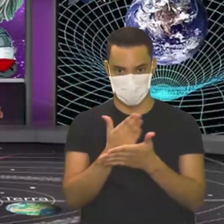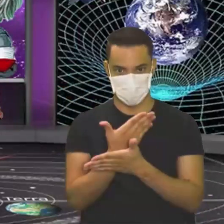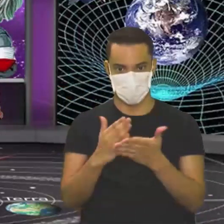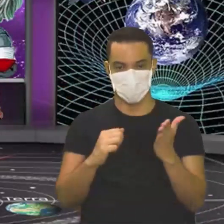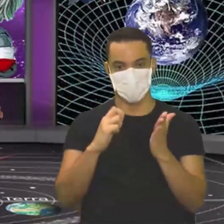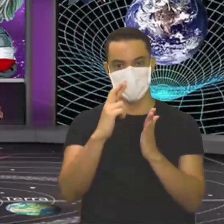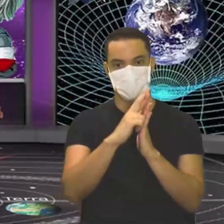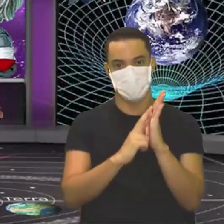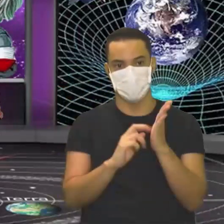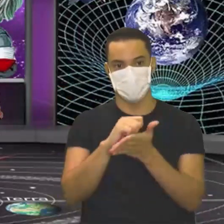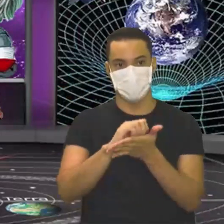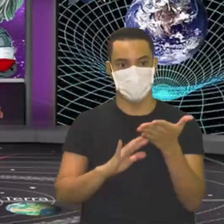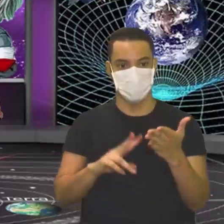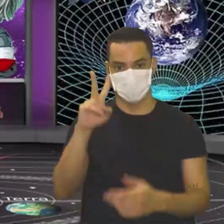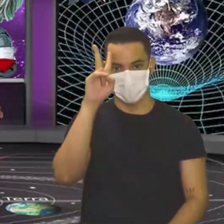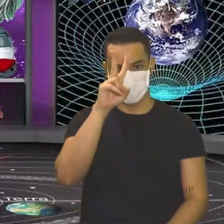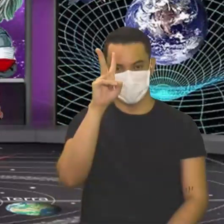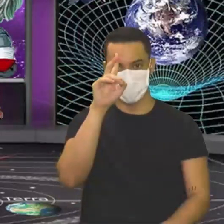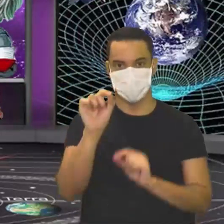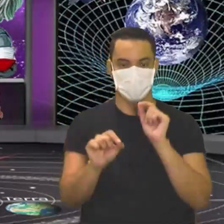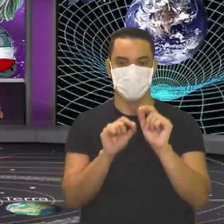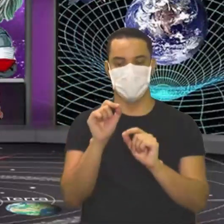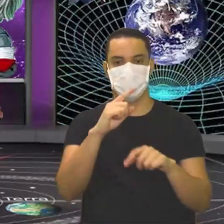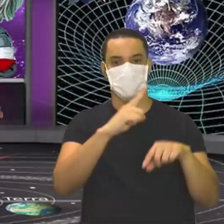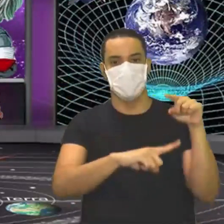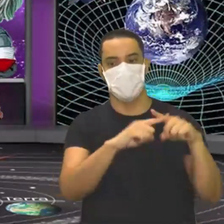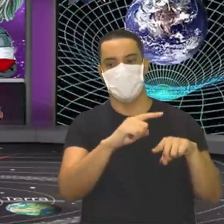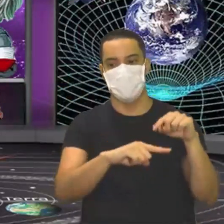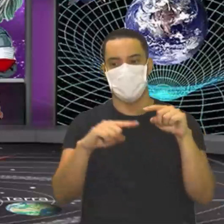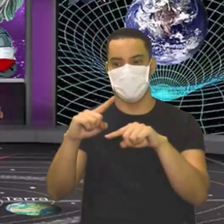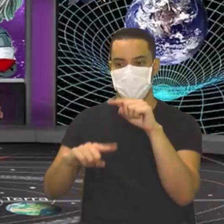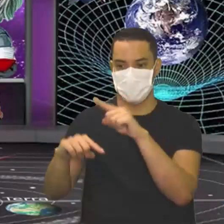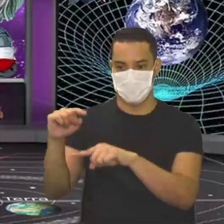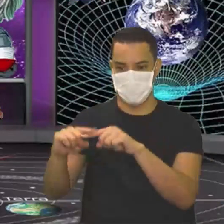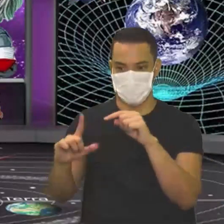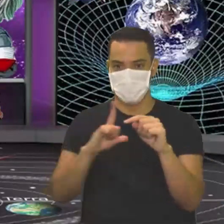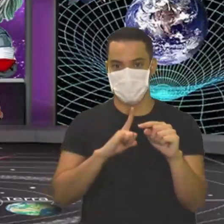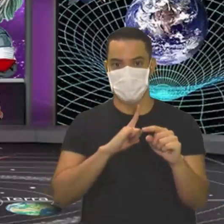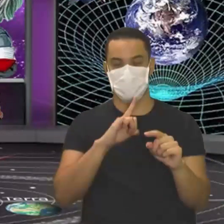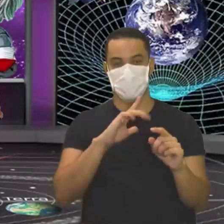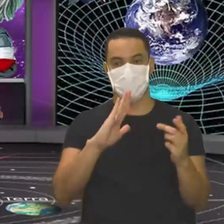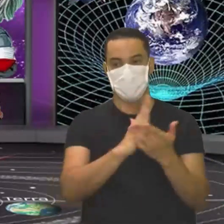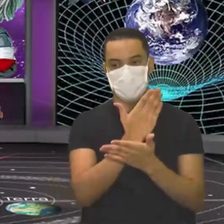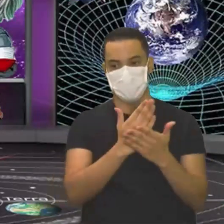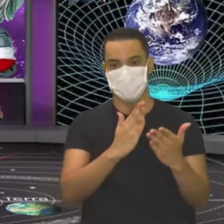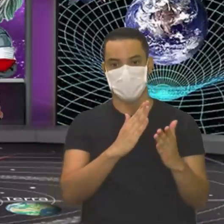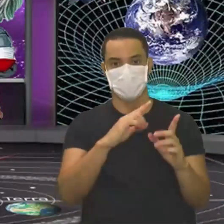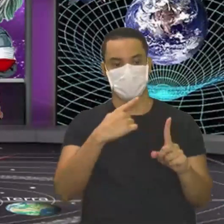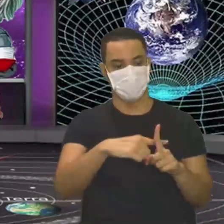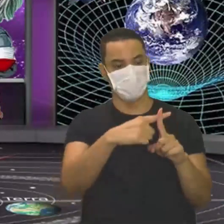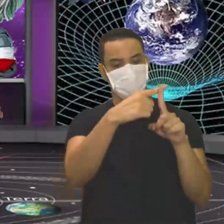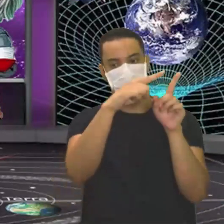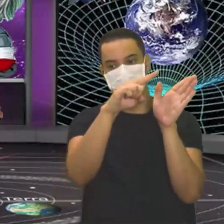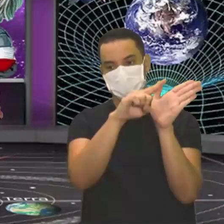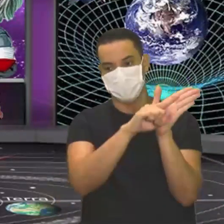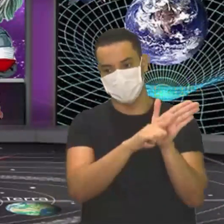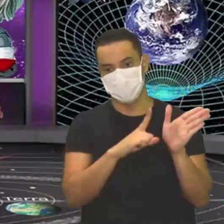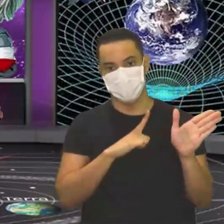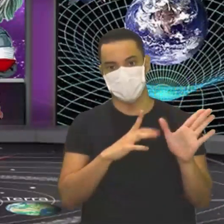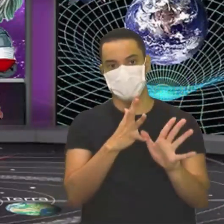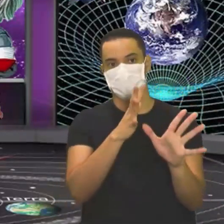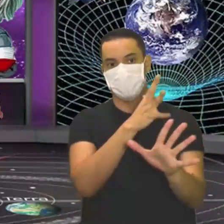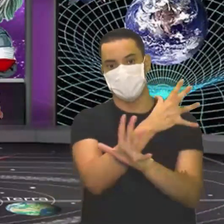vamos lembrar do seguinte: corpos que estão carregados com de mesmo sinal, eu tenho